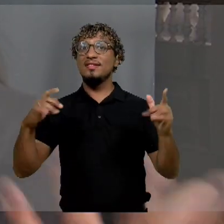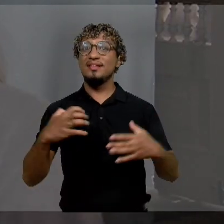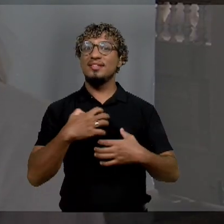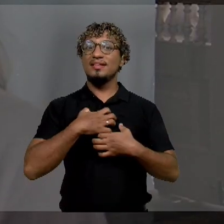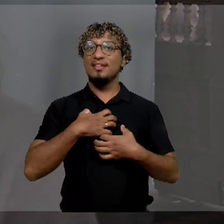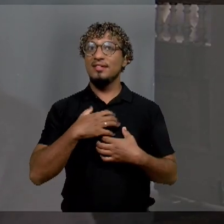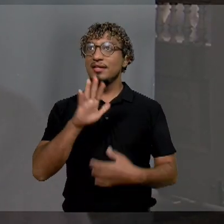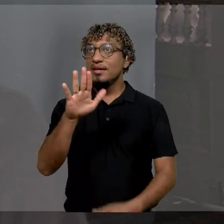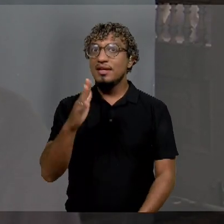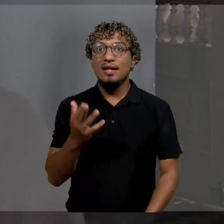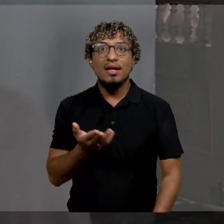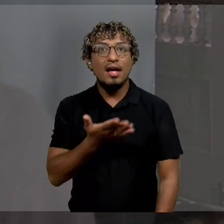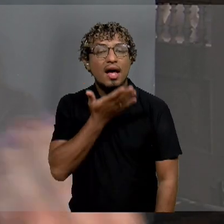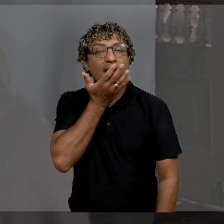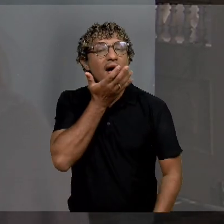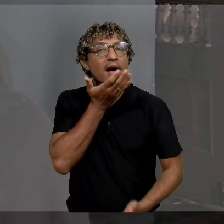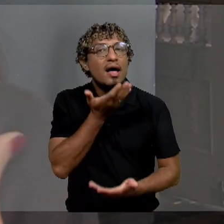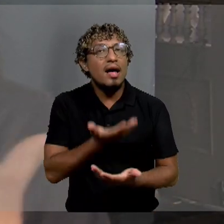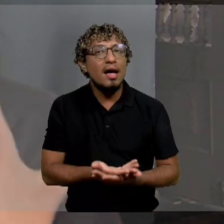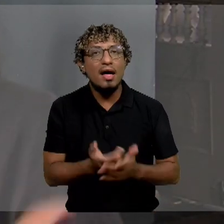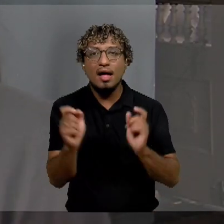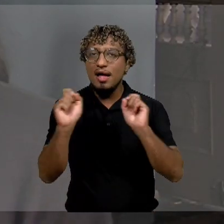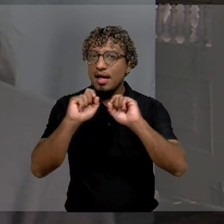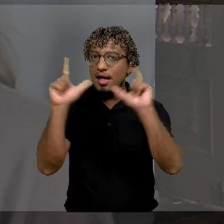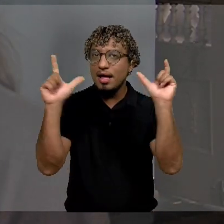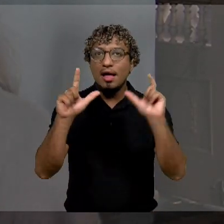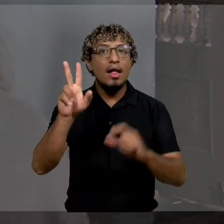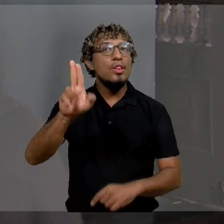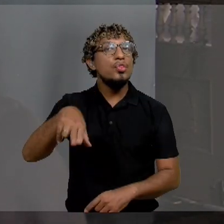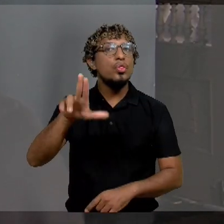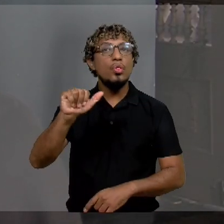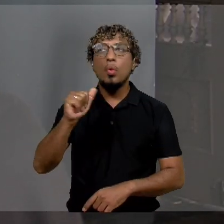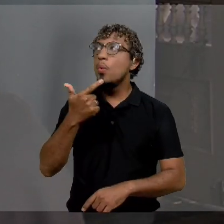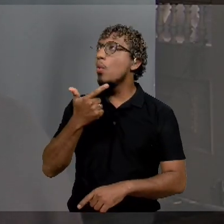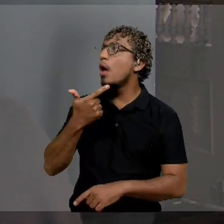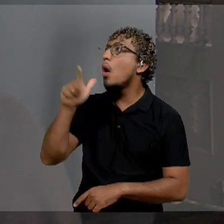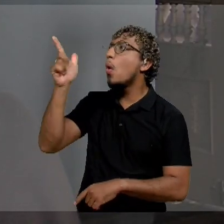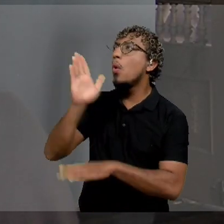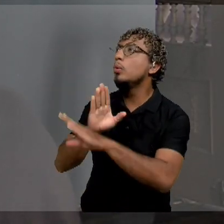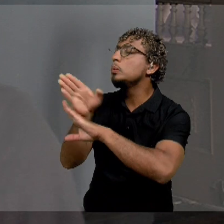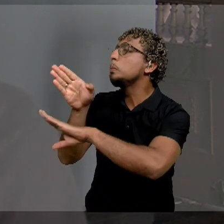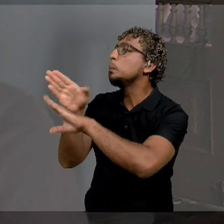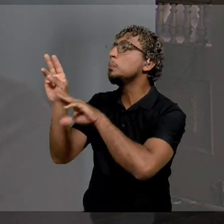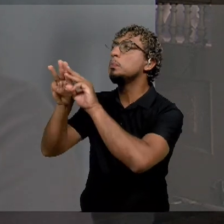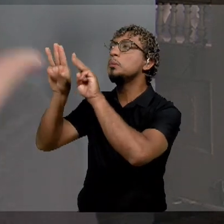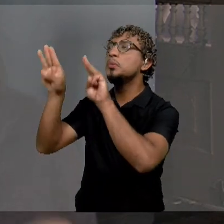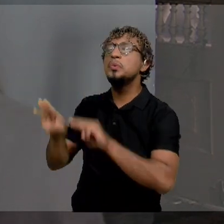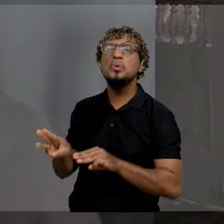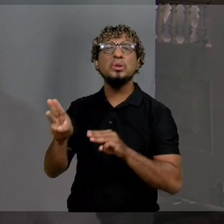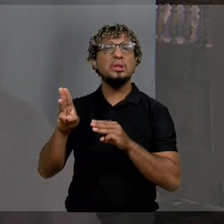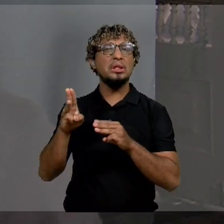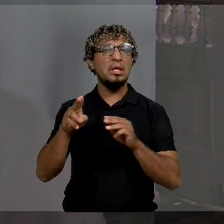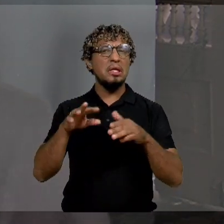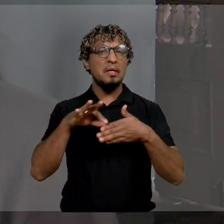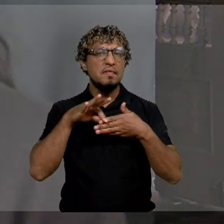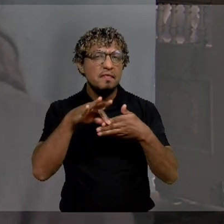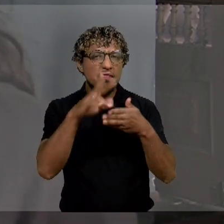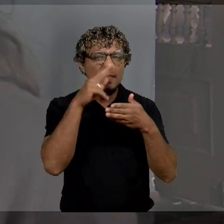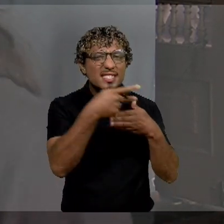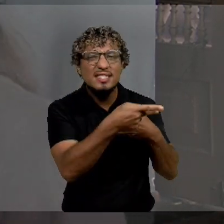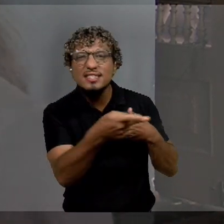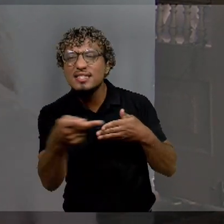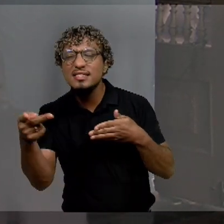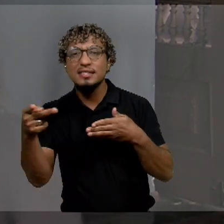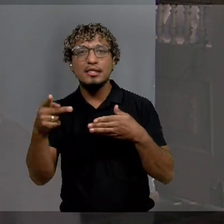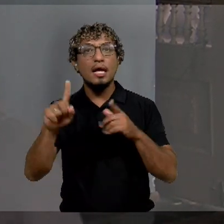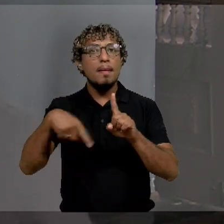Foi incrível! Eu nunca tinha ido num museu nesse esquema de visita guiada e que torna muito mais imersivo e